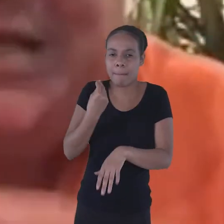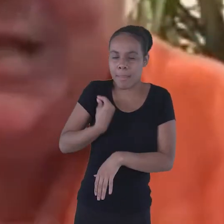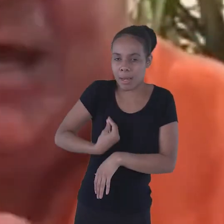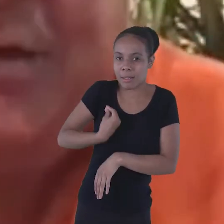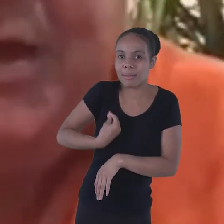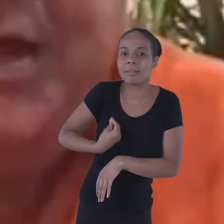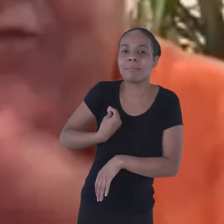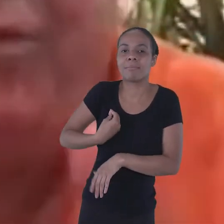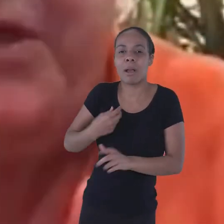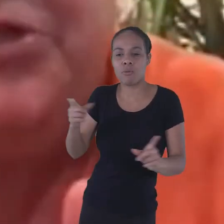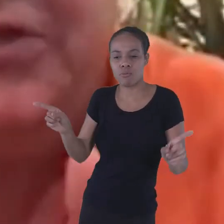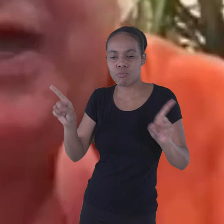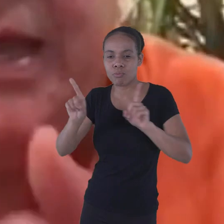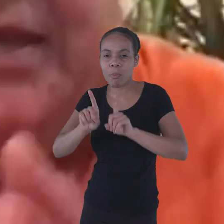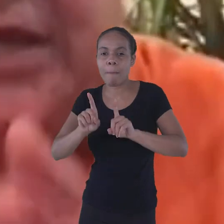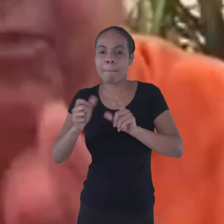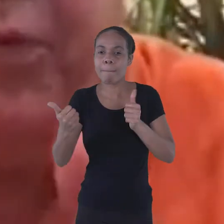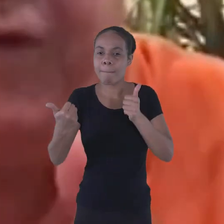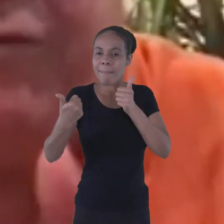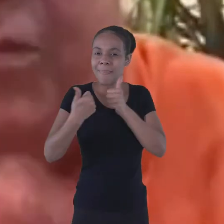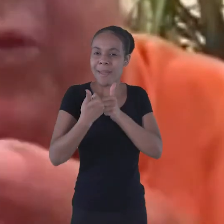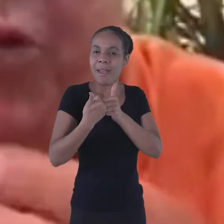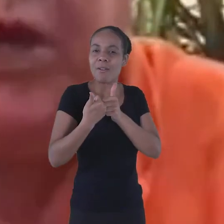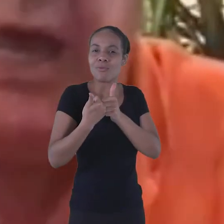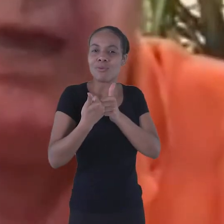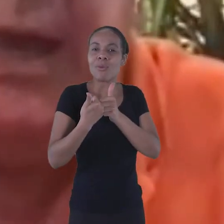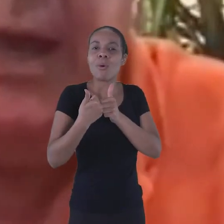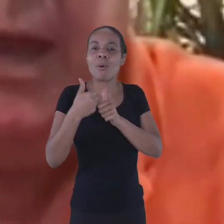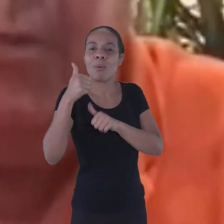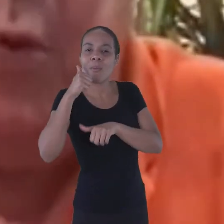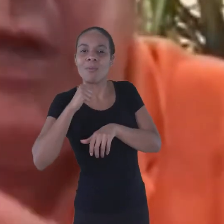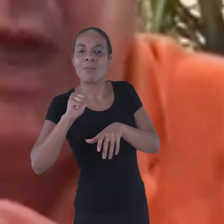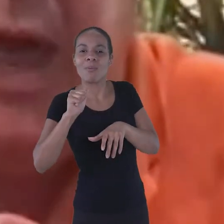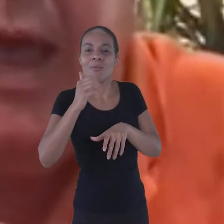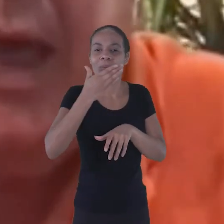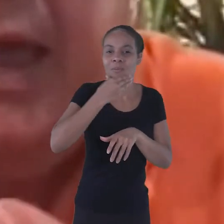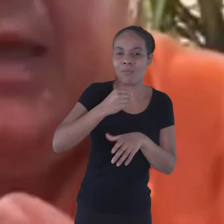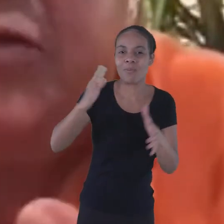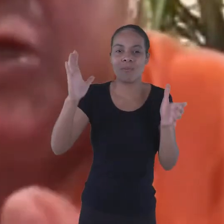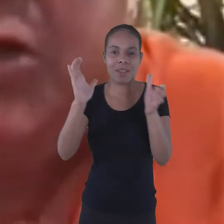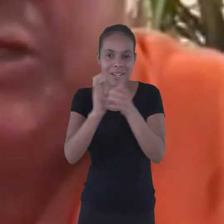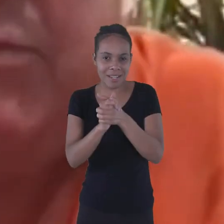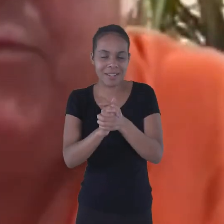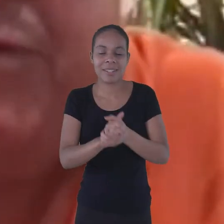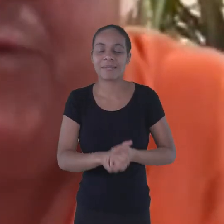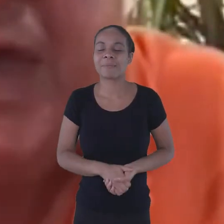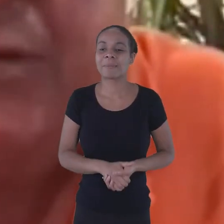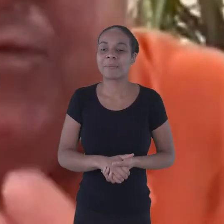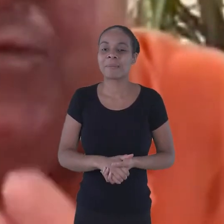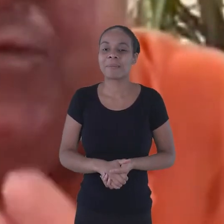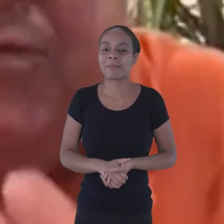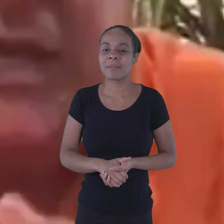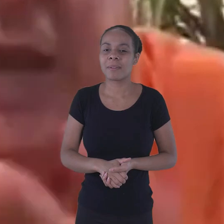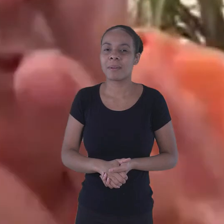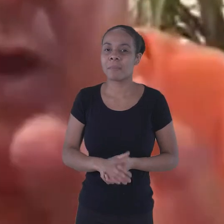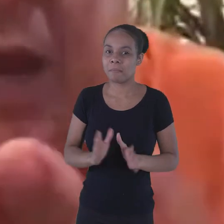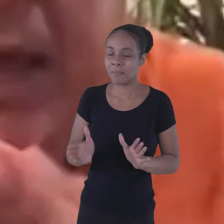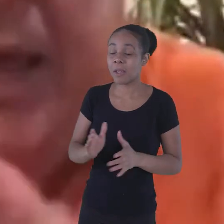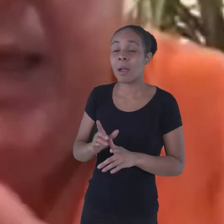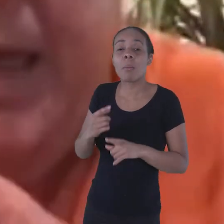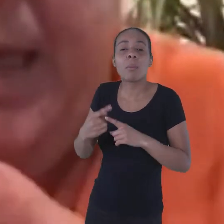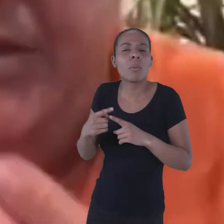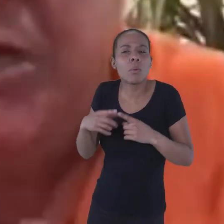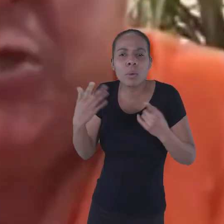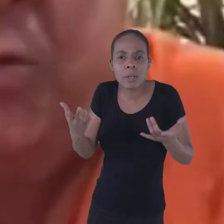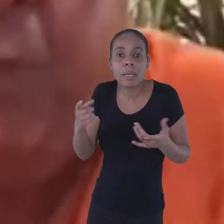vou ensinando, e vou pedindo a eles que, por favor, por quê? Porque isso que nós estamos vivendo e vivenciando